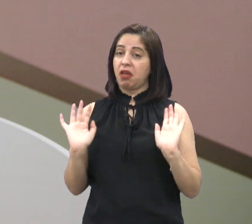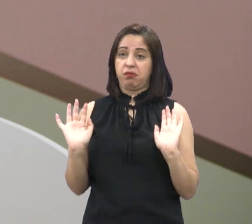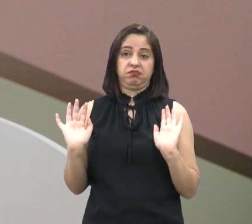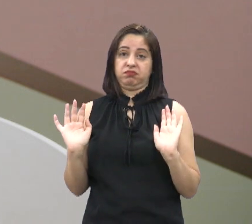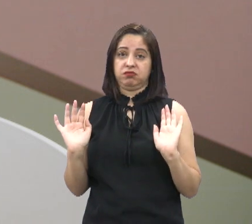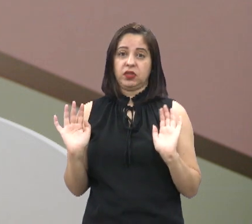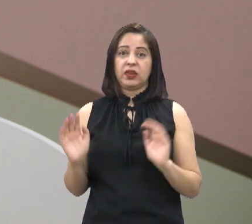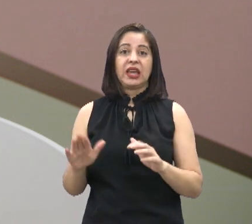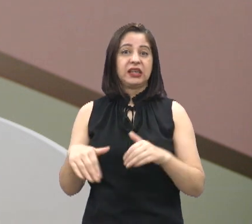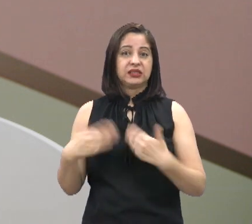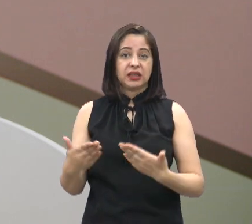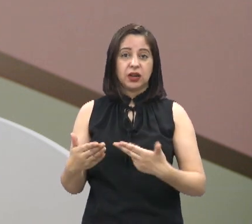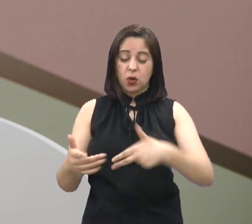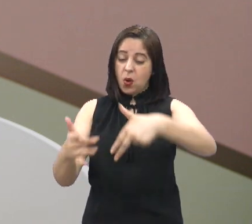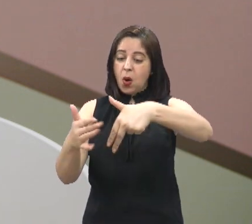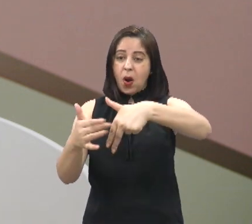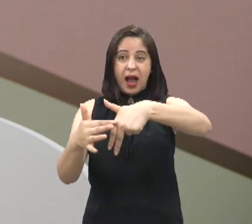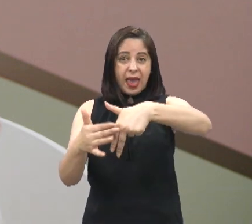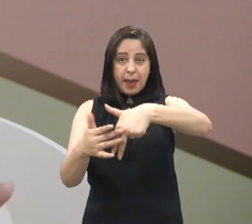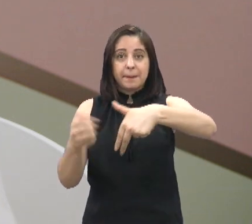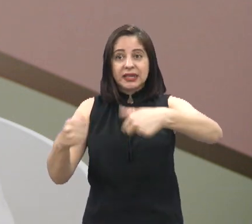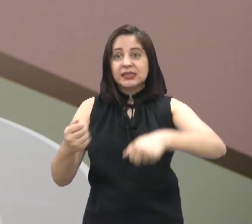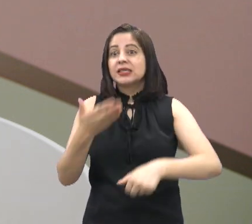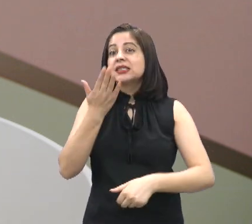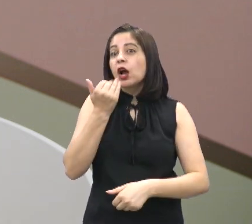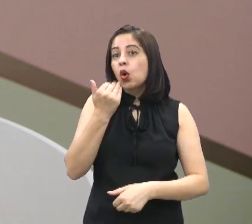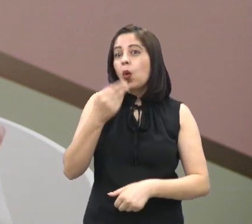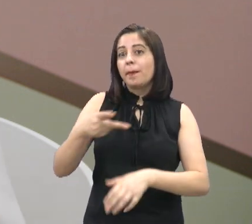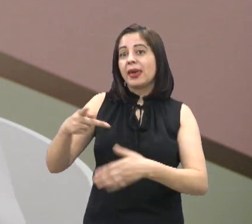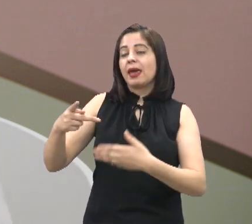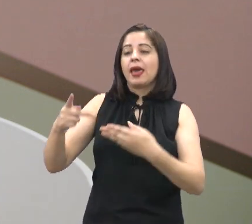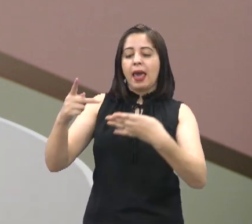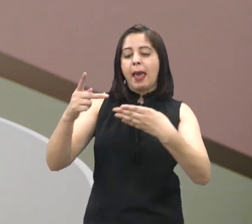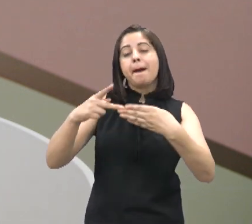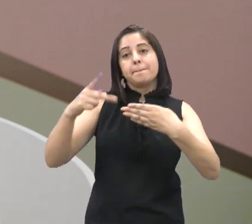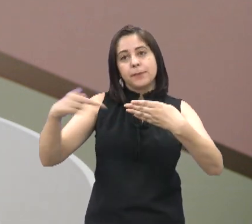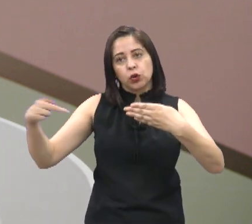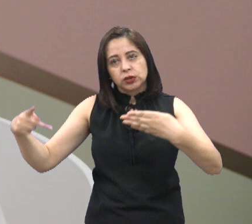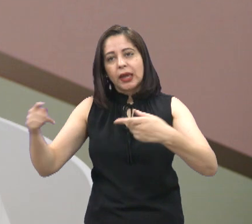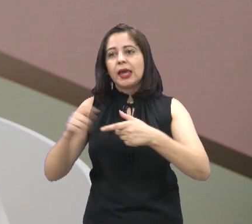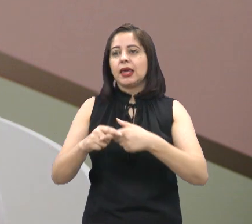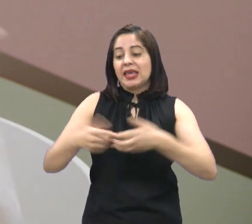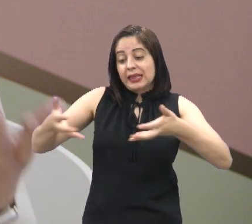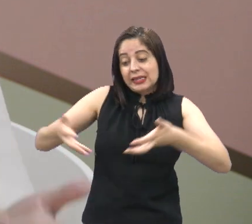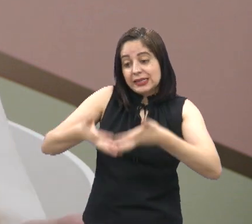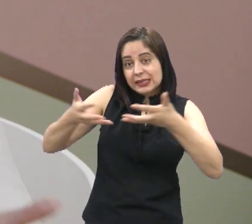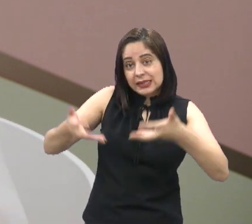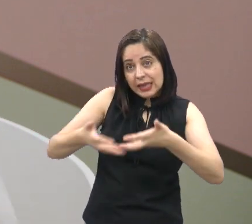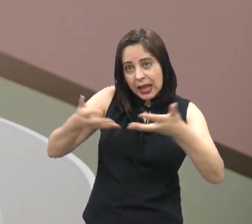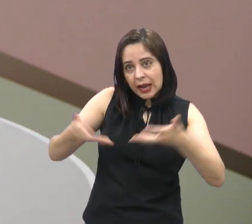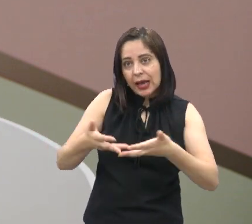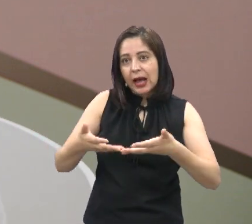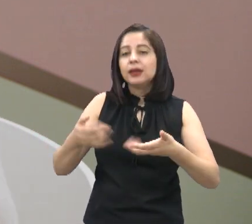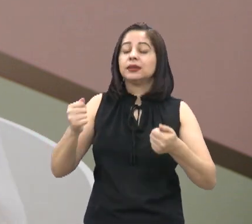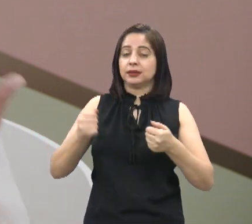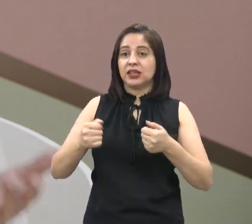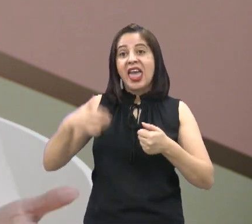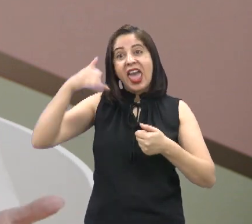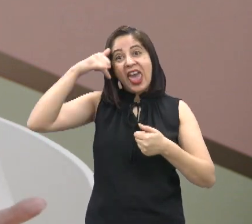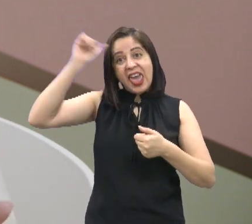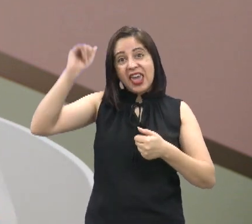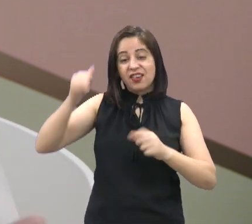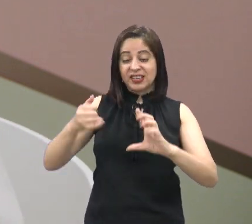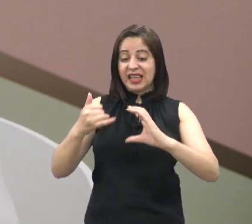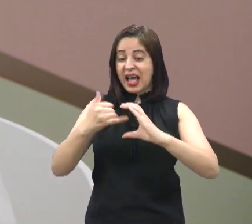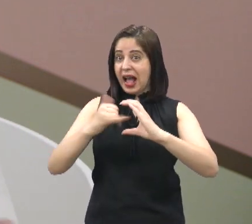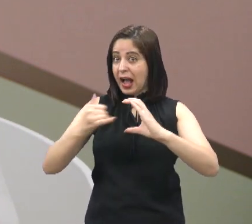o paciente tenha alimentação com as proteínas, com verduras, com não tanto carboidrato e